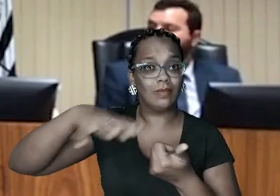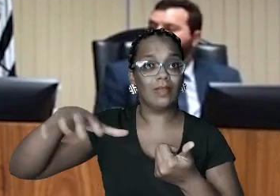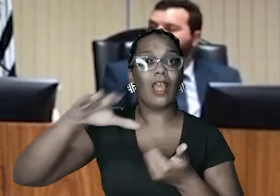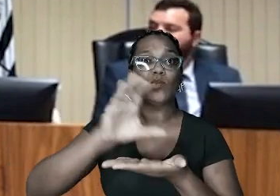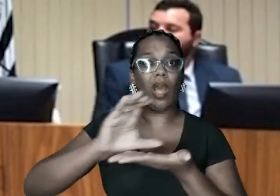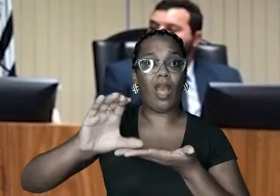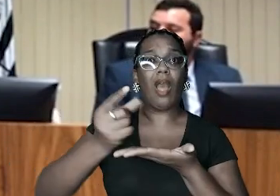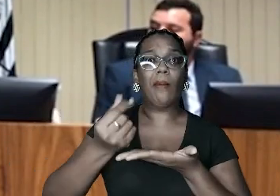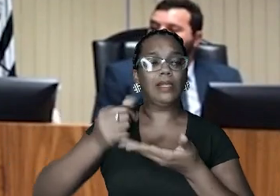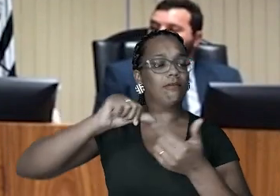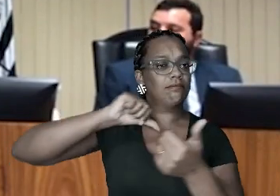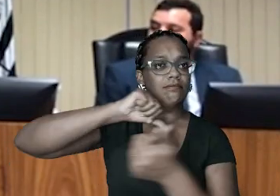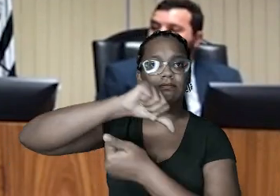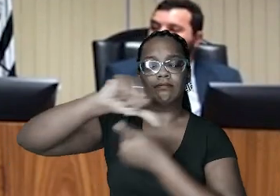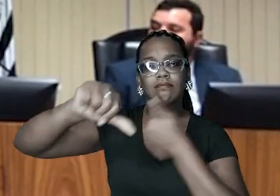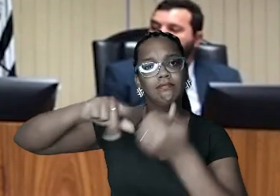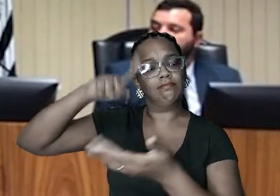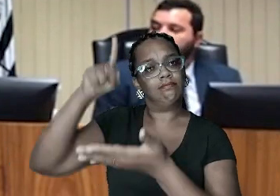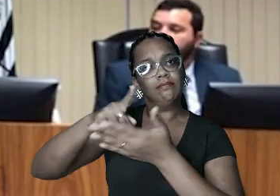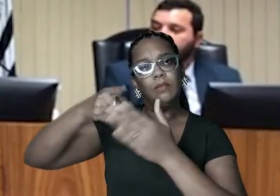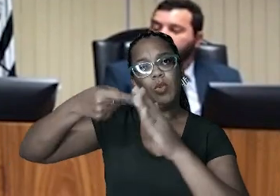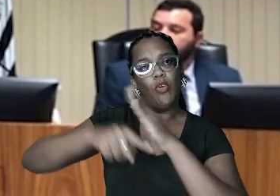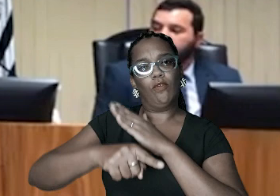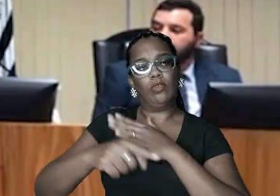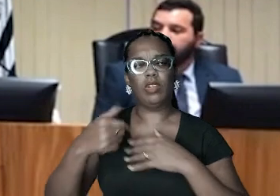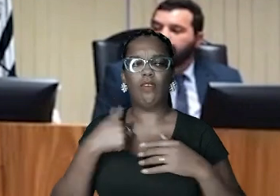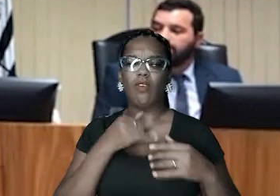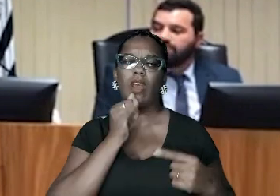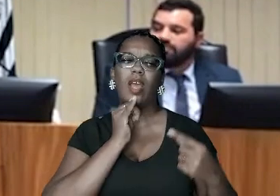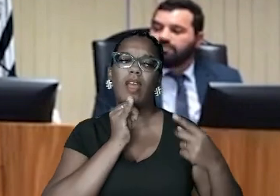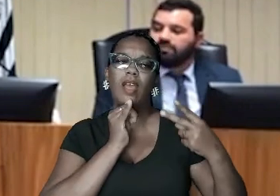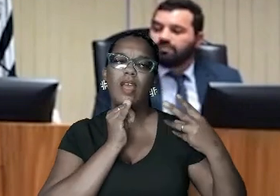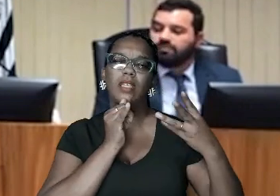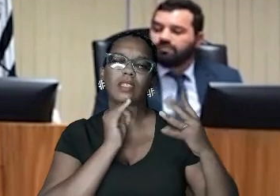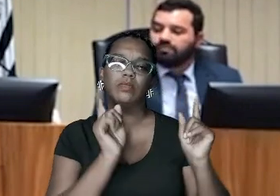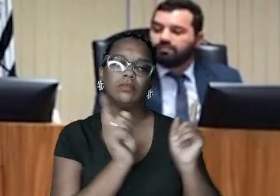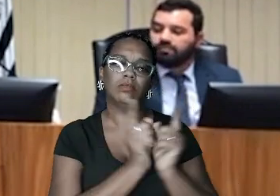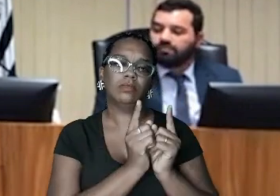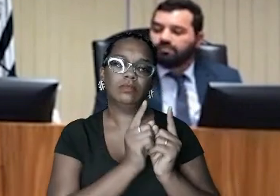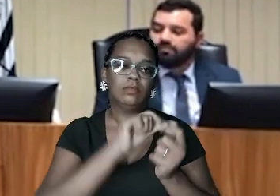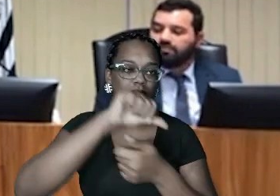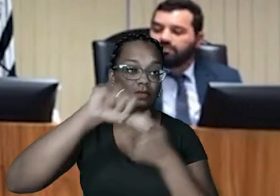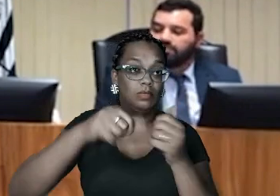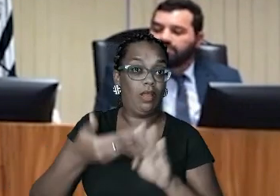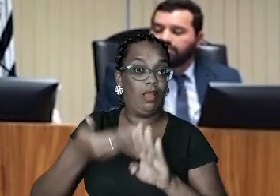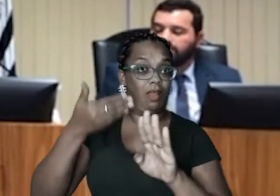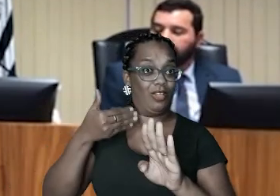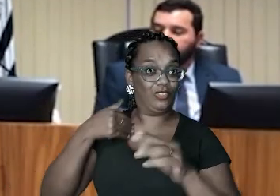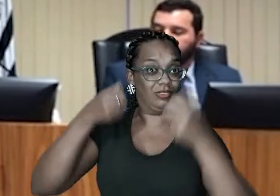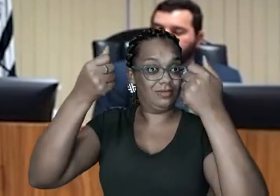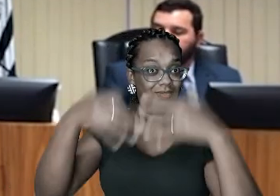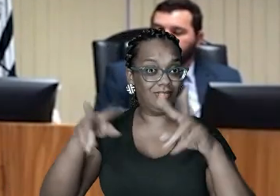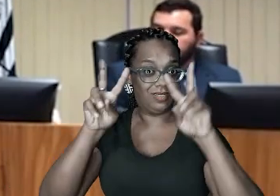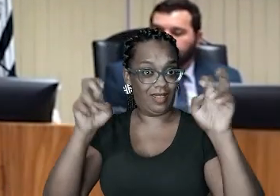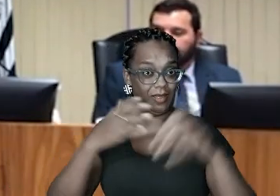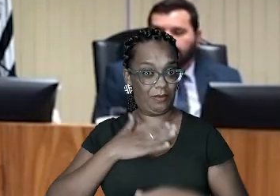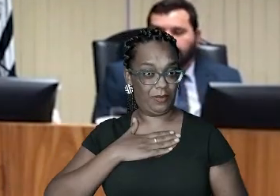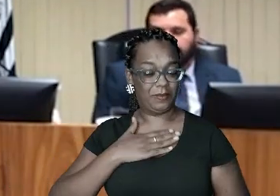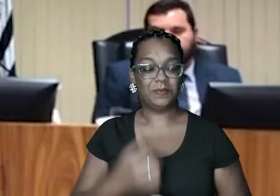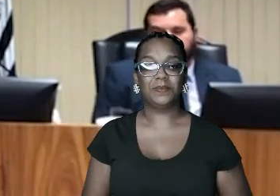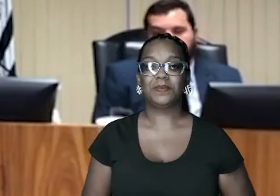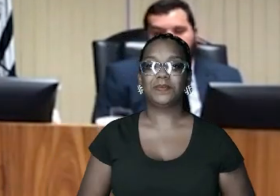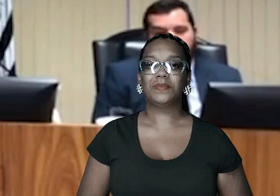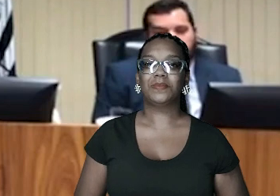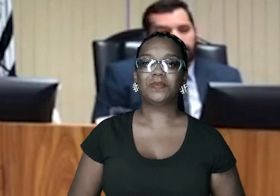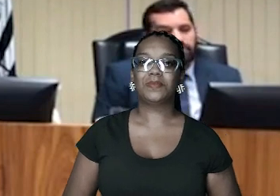qualitativas o mercado de capitais se transforma profundamente eu vou trazer alguns exemplos dessas